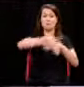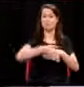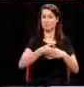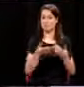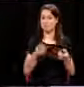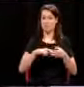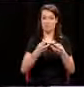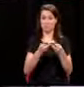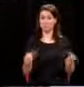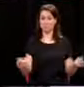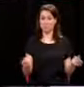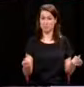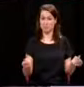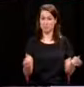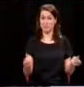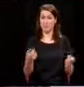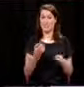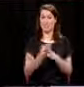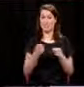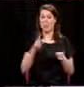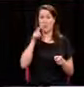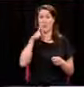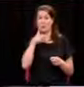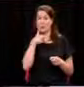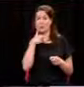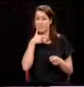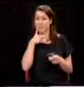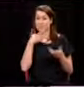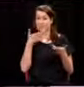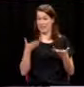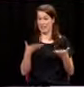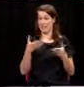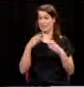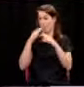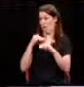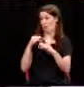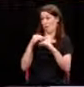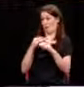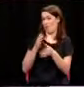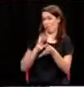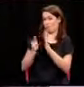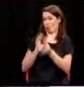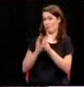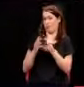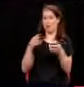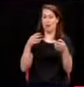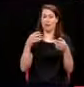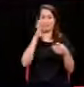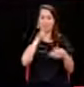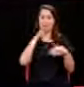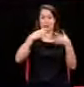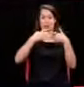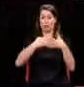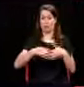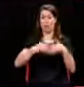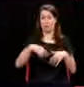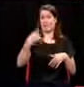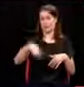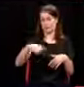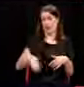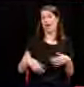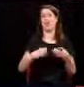portanto, que é, em termos de conversa, serem tiradas dúvidas, serem então resolvidos problemas. Mas